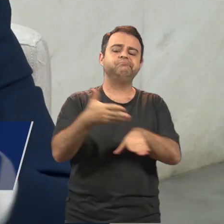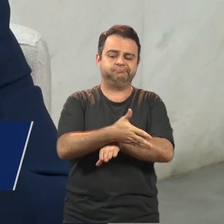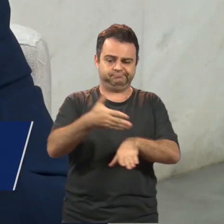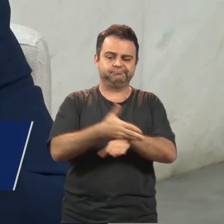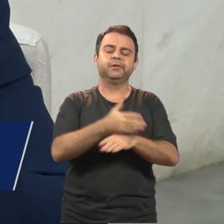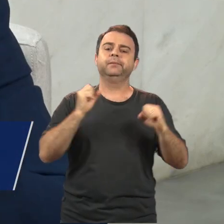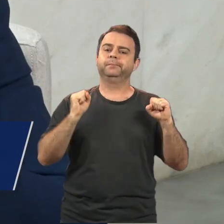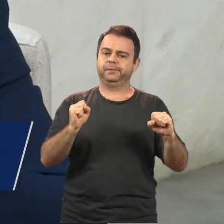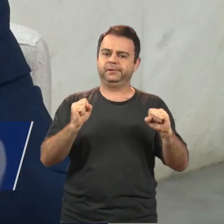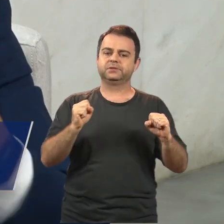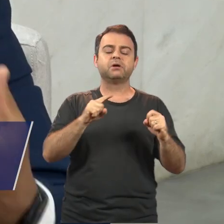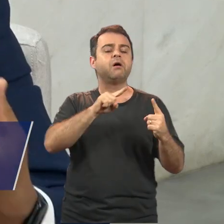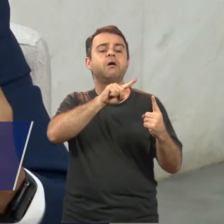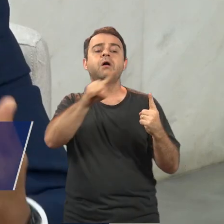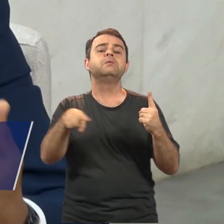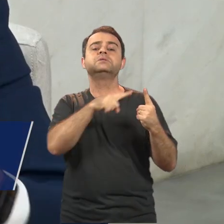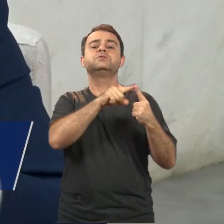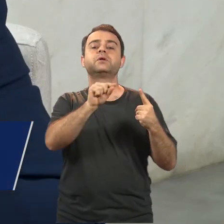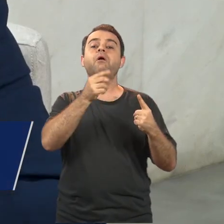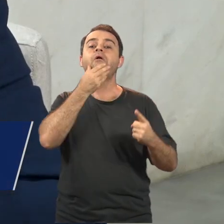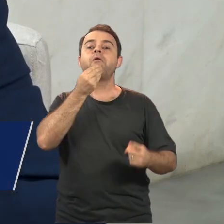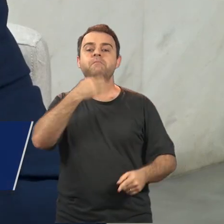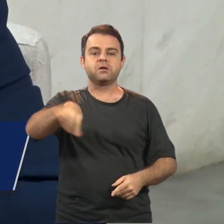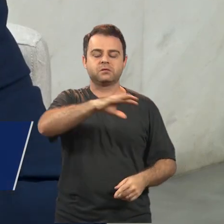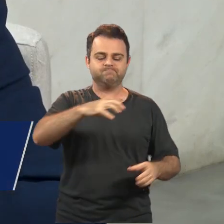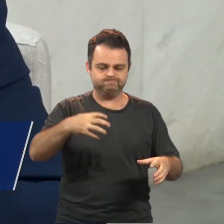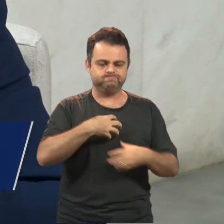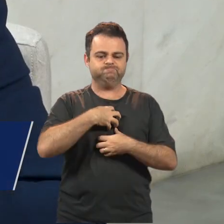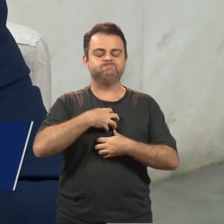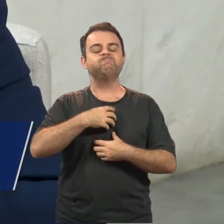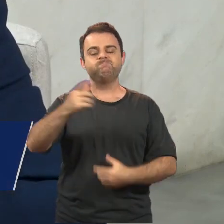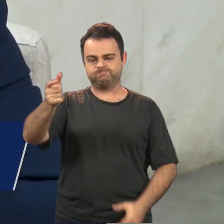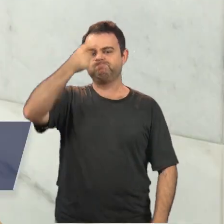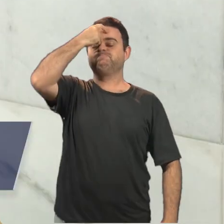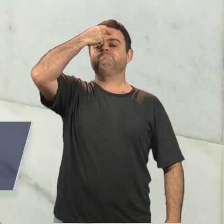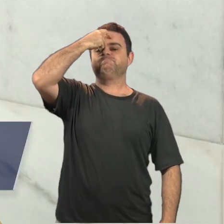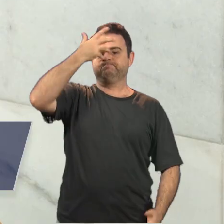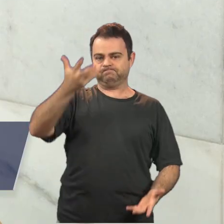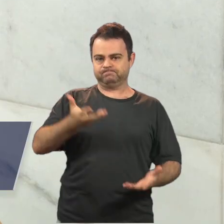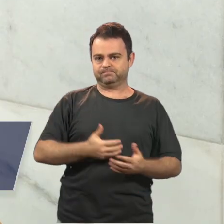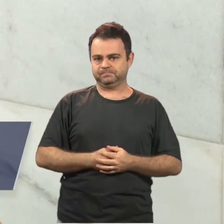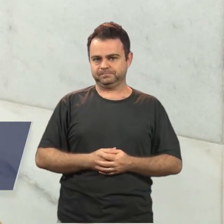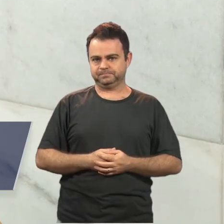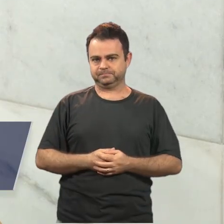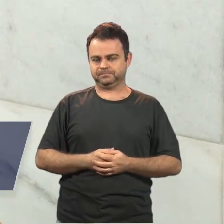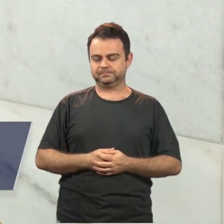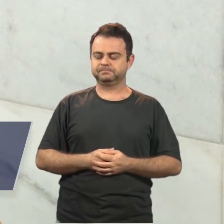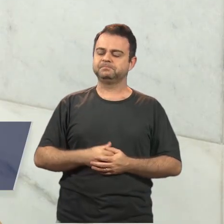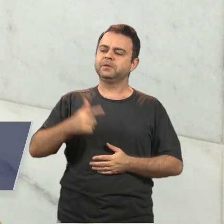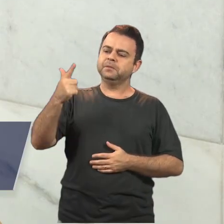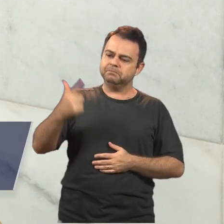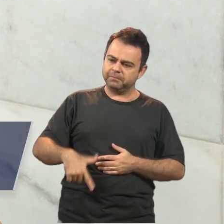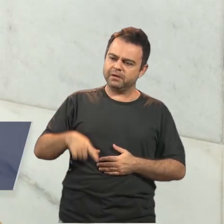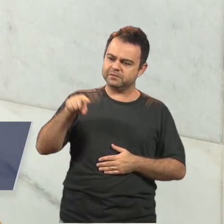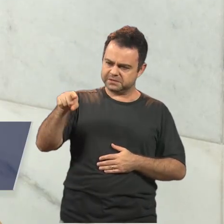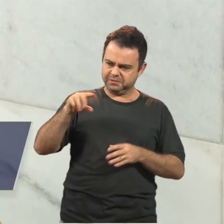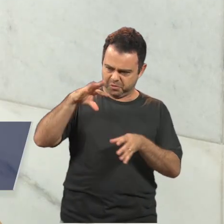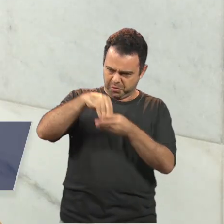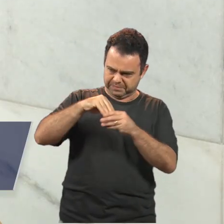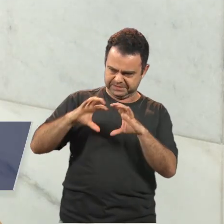como objetivo é fazer com que os homens se mobilizem nessa causa tão nobre. Muito importante nessa ação, o senhor como membro da